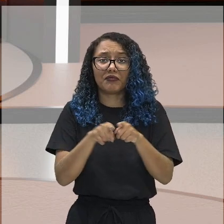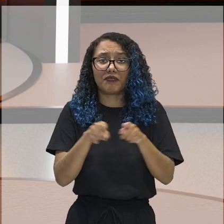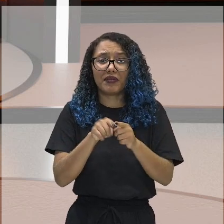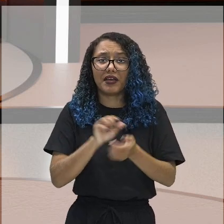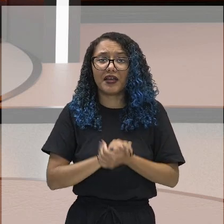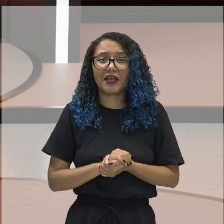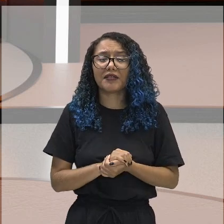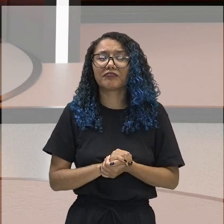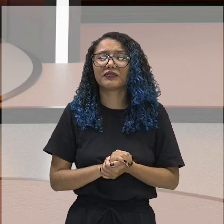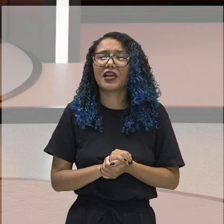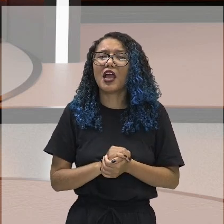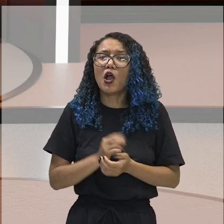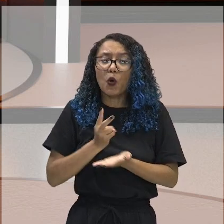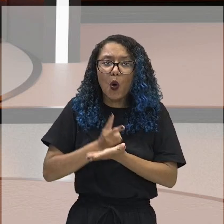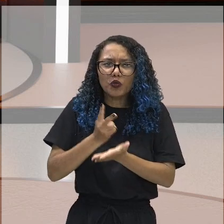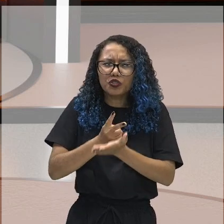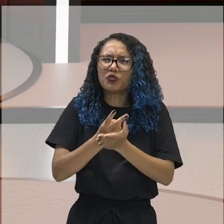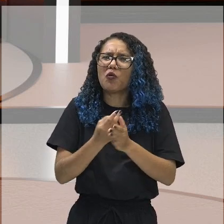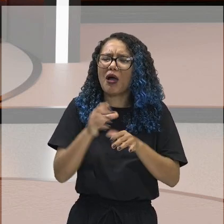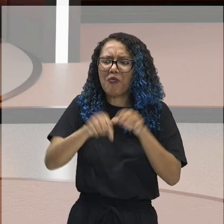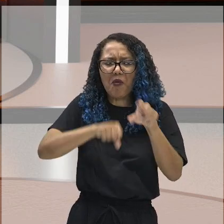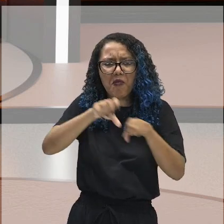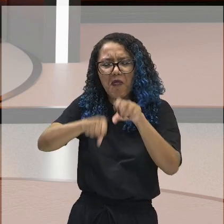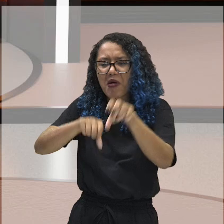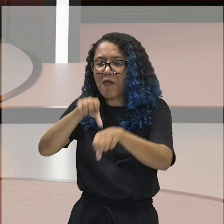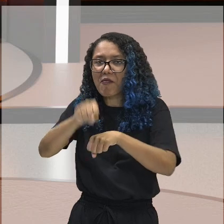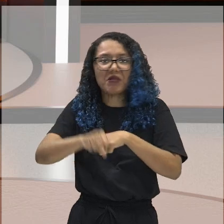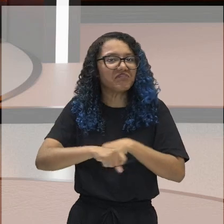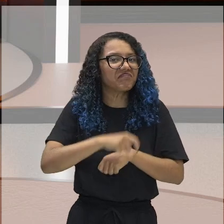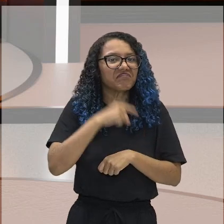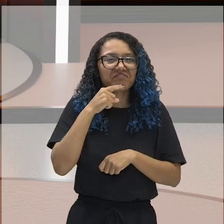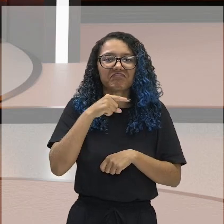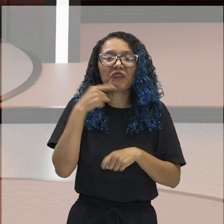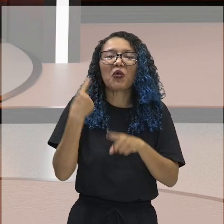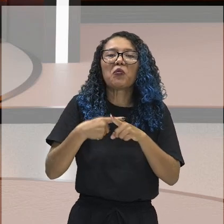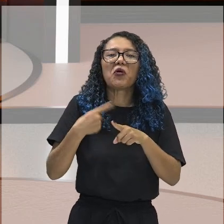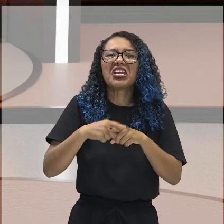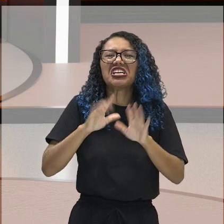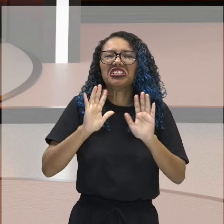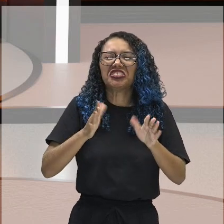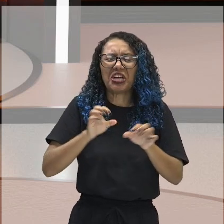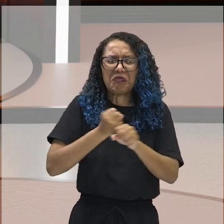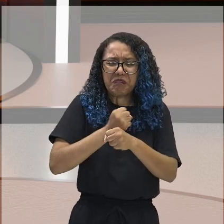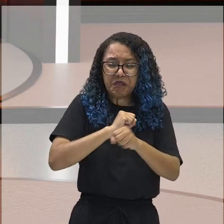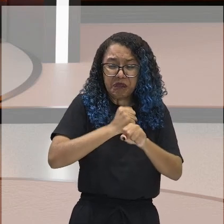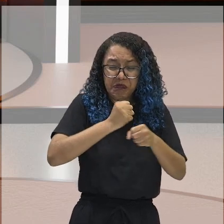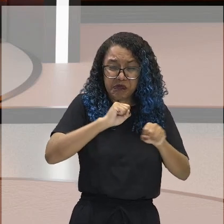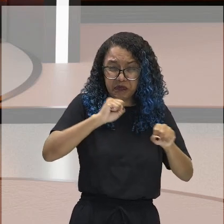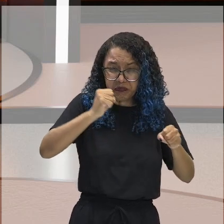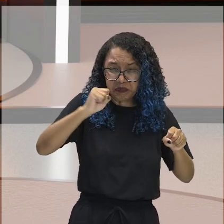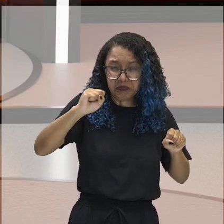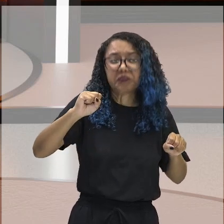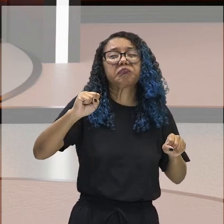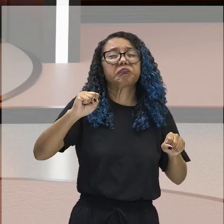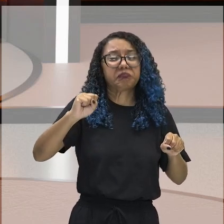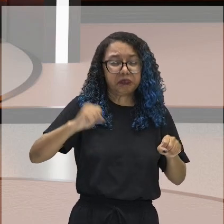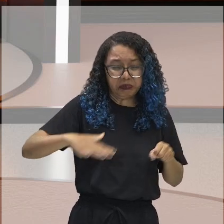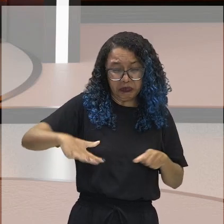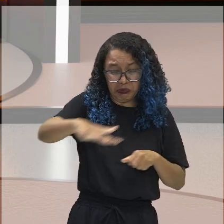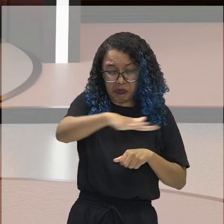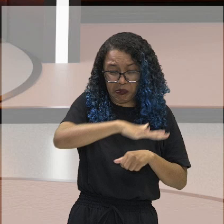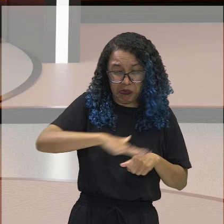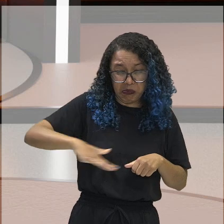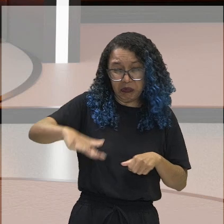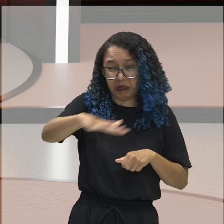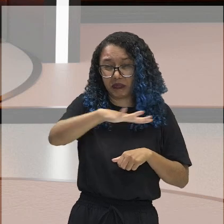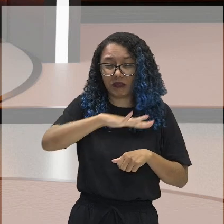grandes expansões. O Império Romano ele já estava imenso, não é mesmo? Então o que que acontece? Os administradores